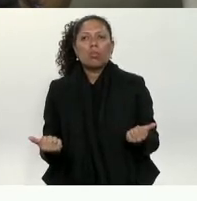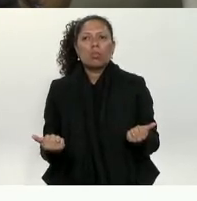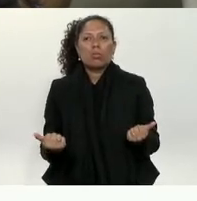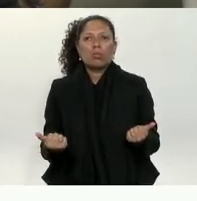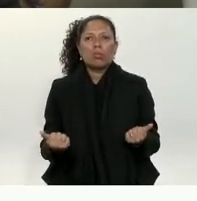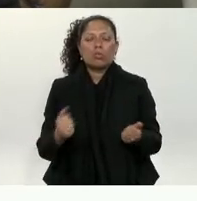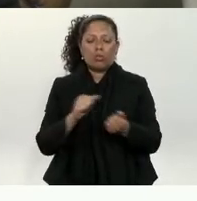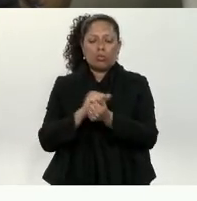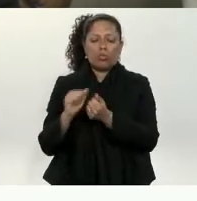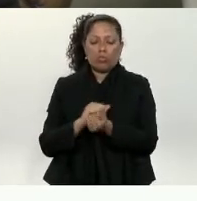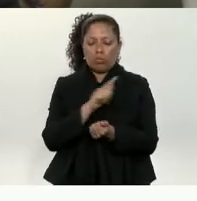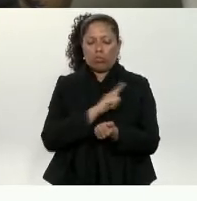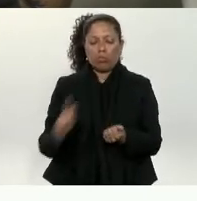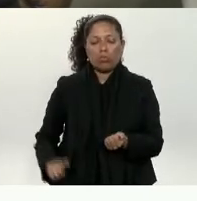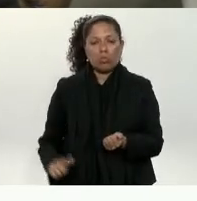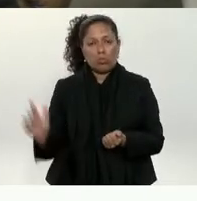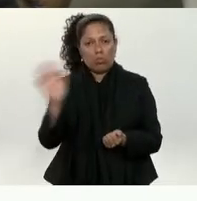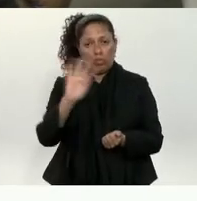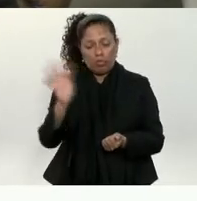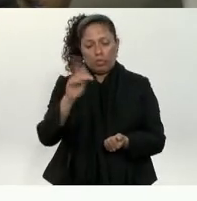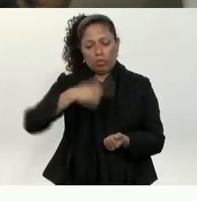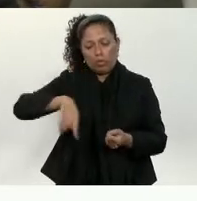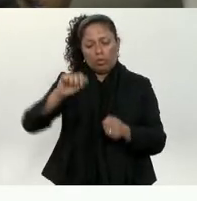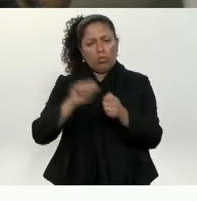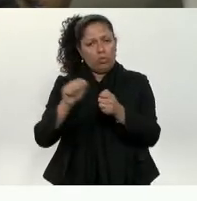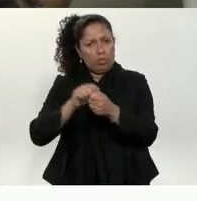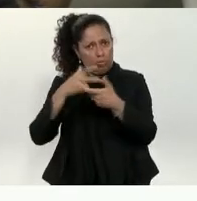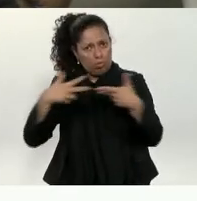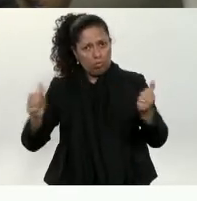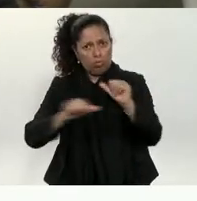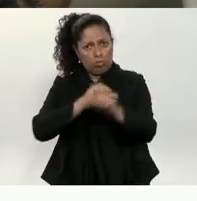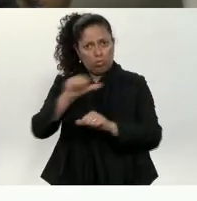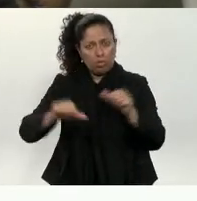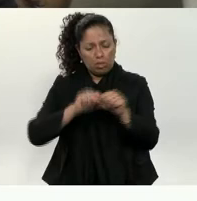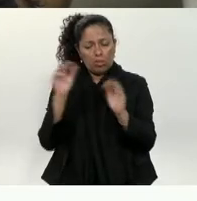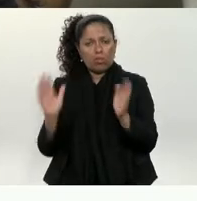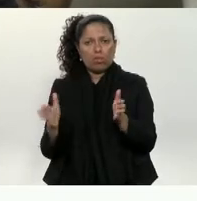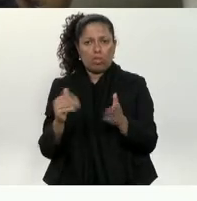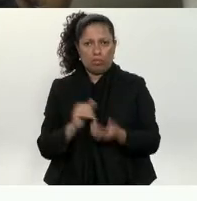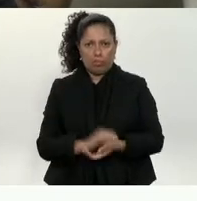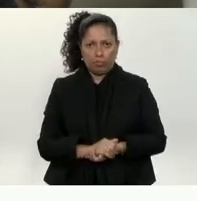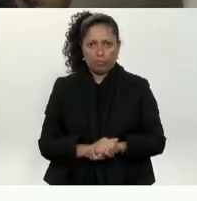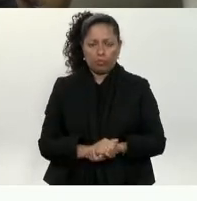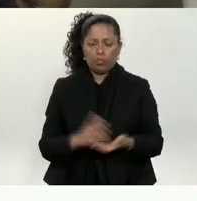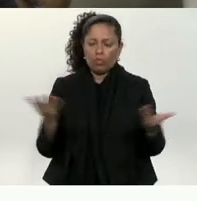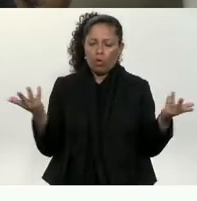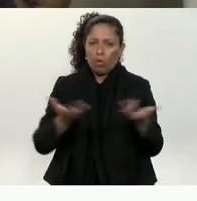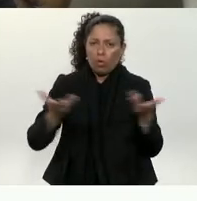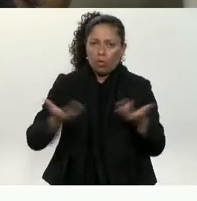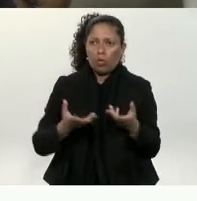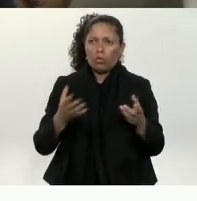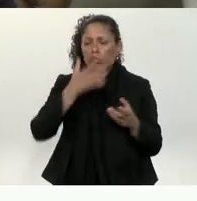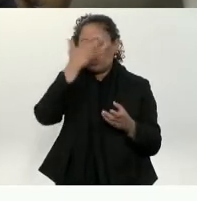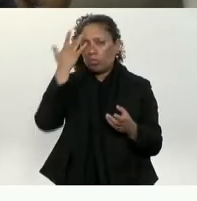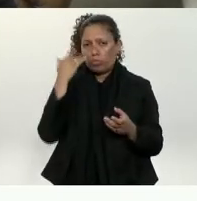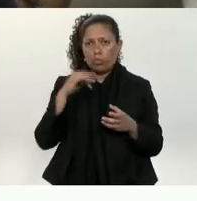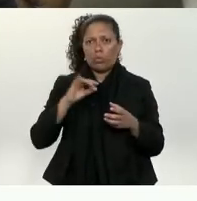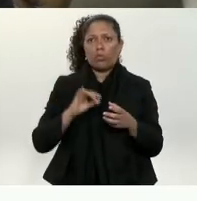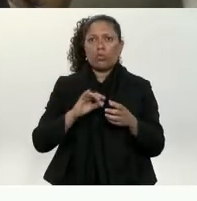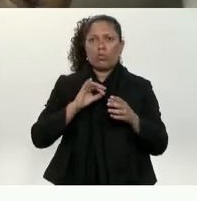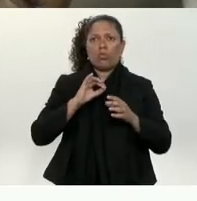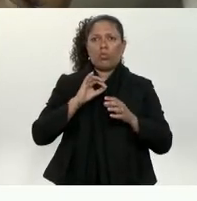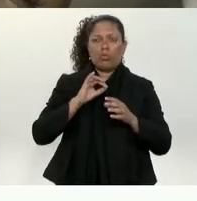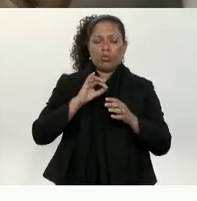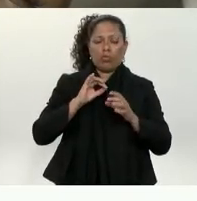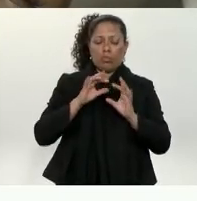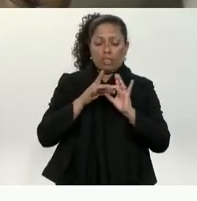pela União, nós já havíamos feito o nosso procedimento aqui. Por quê? Hoje, os autoprodutores, autoimportadores e